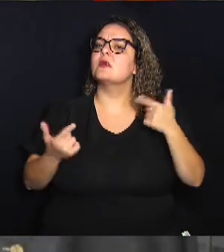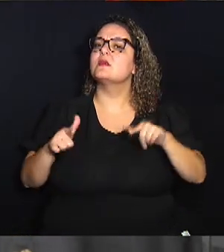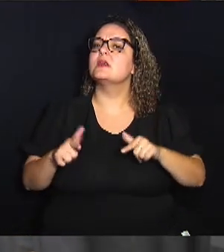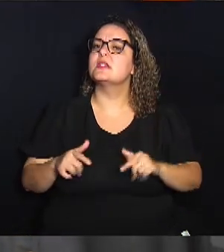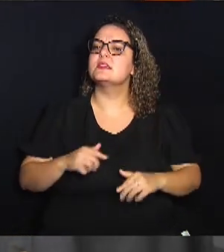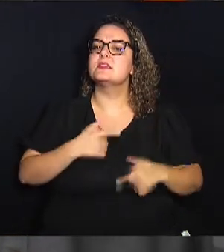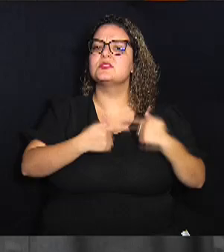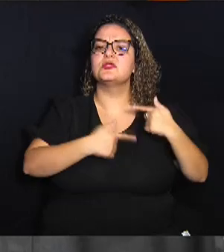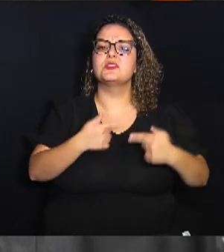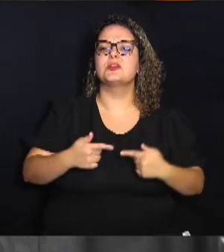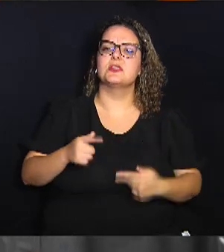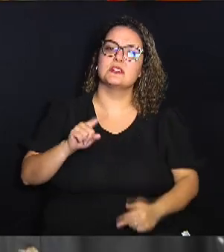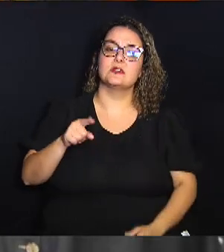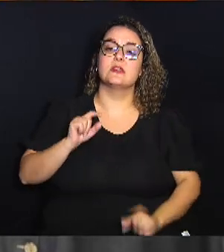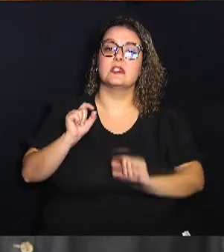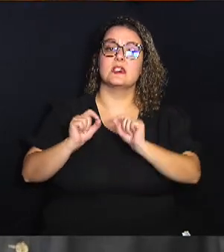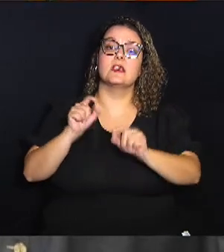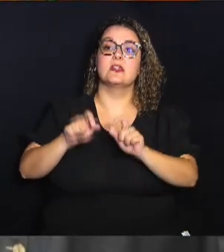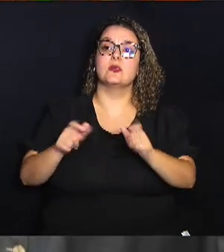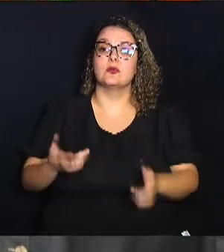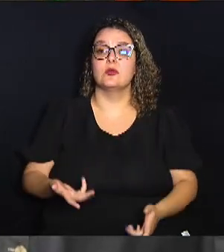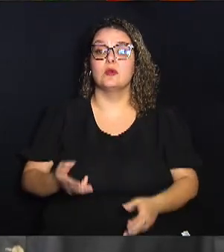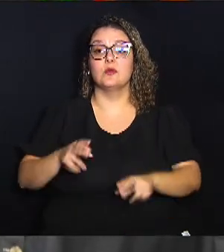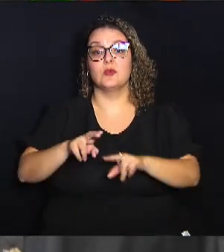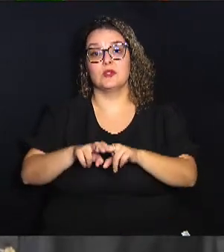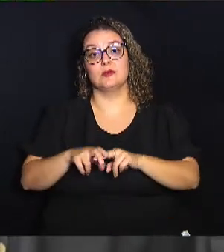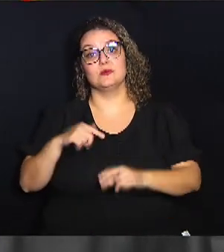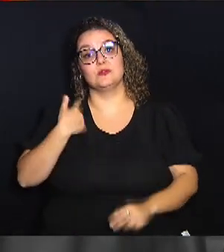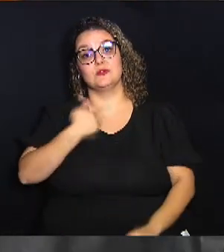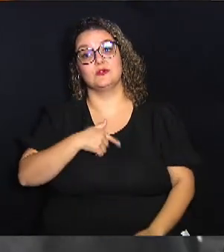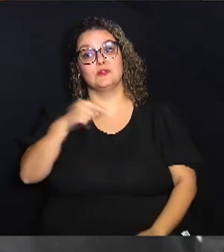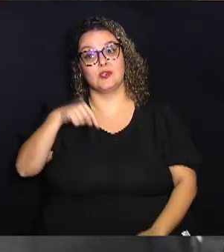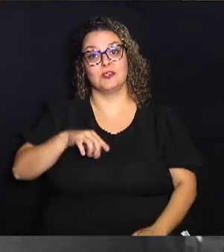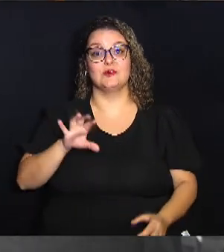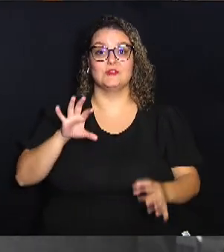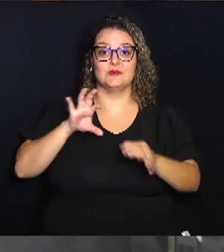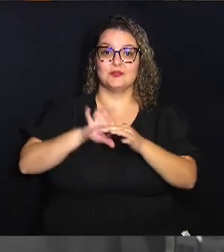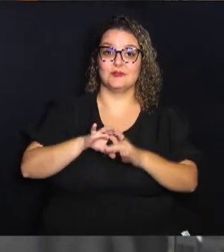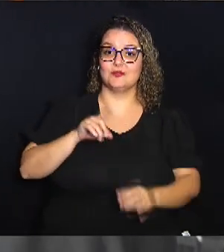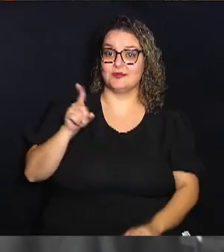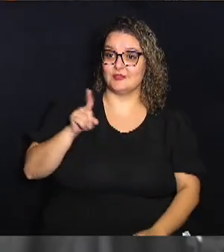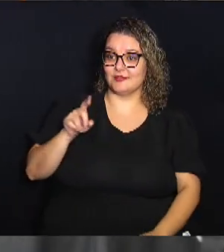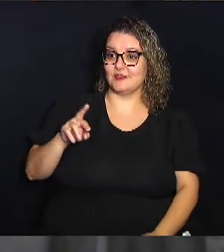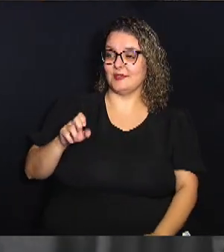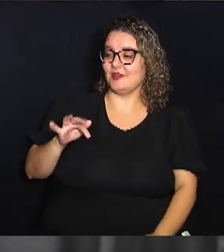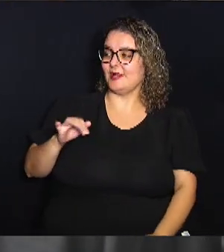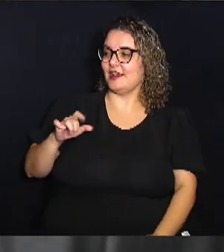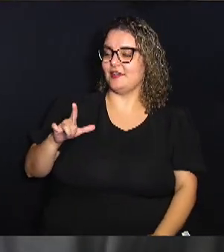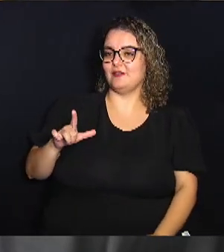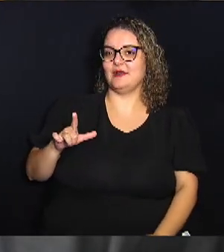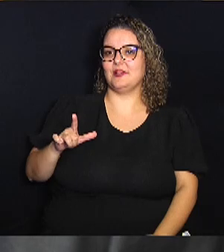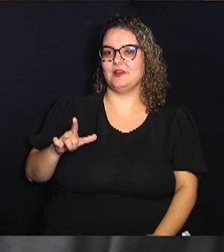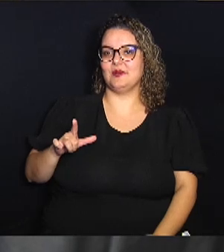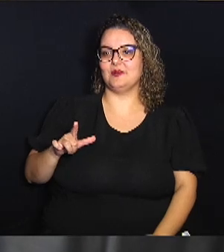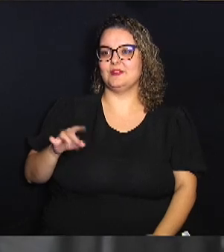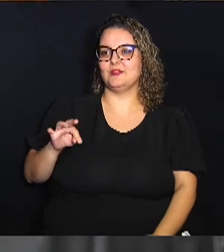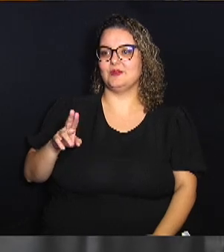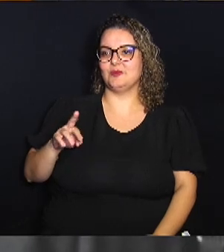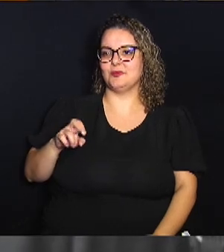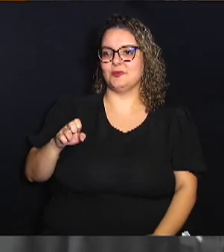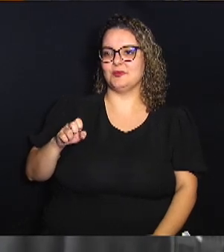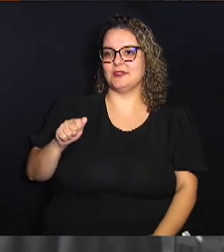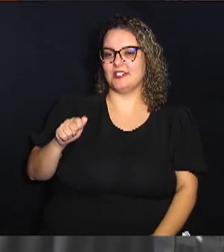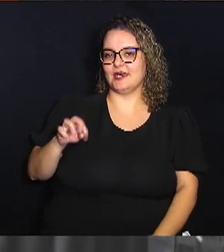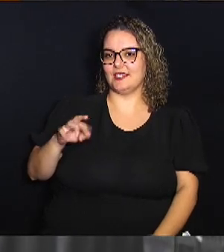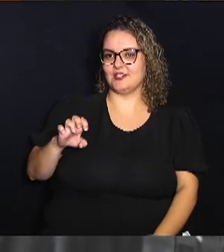quem são essas pessoas. Por isso que nós estamos conectados lá com Rafael Turati, Rafael